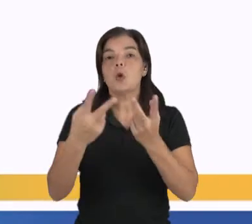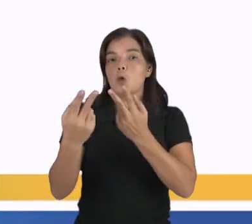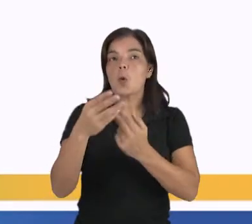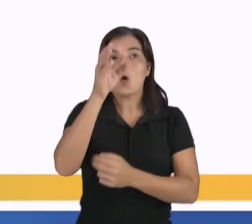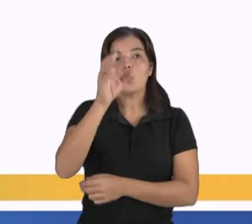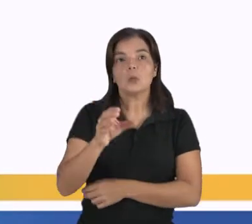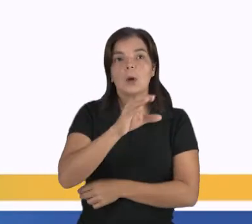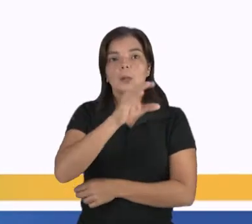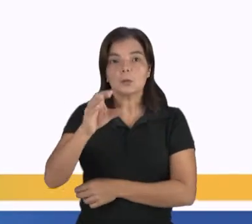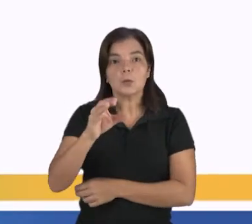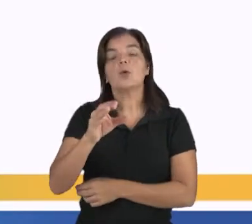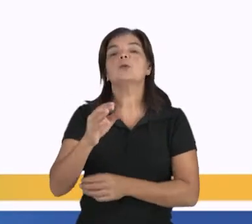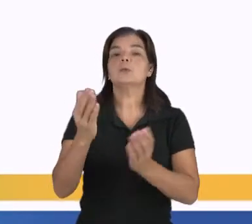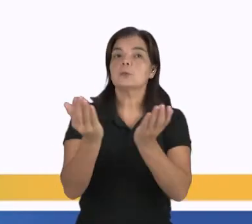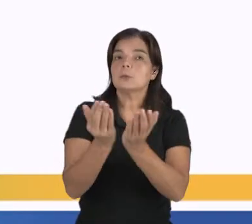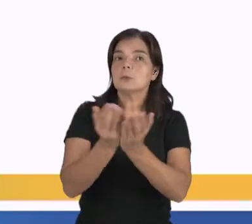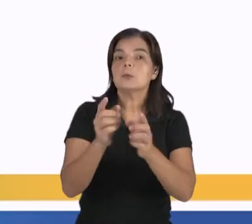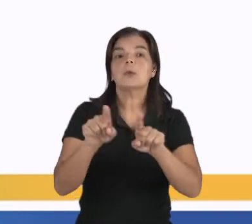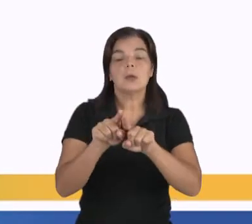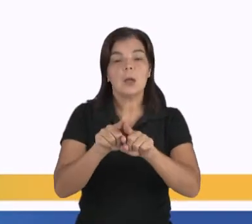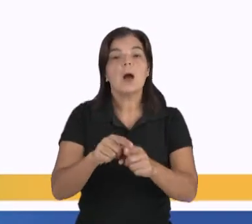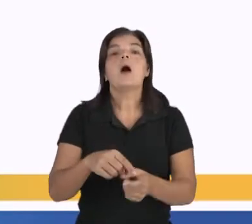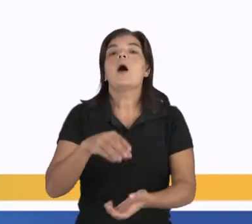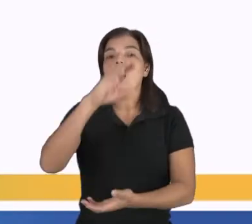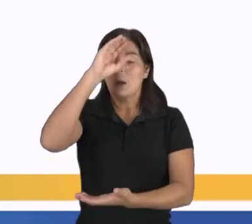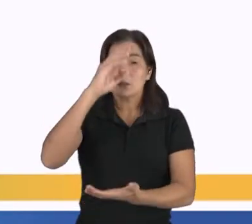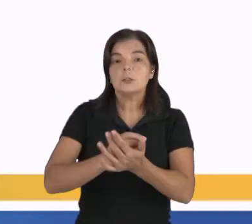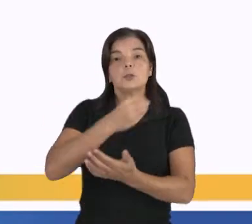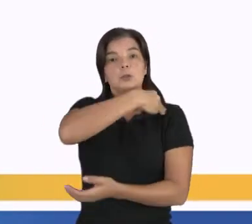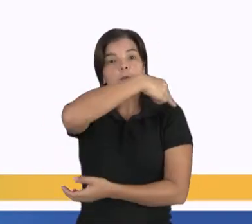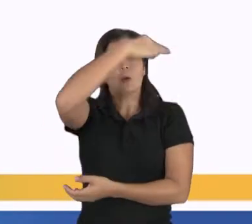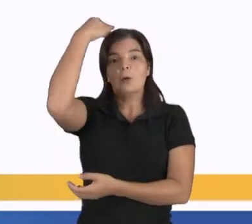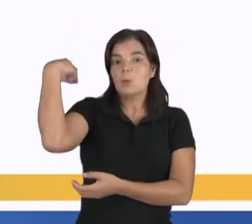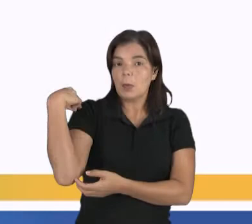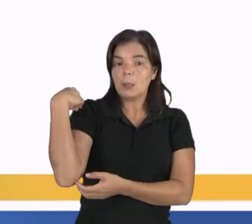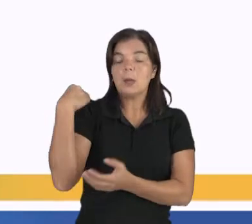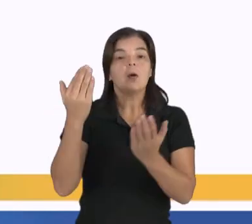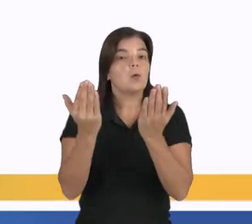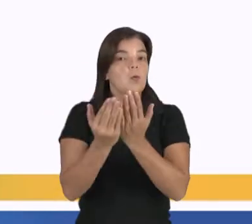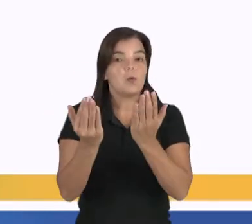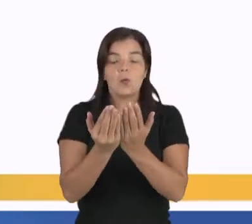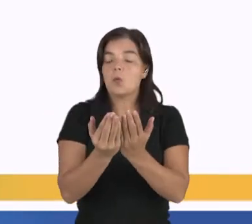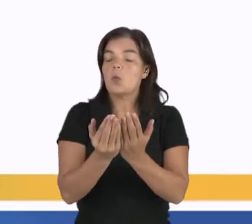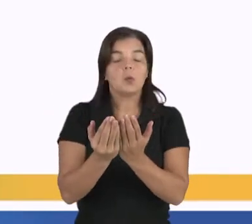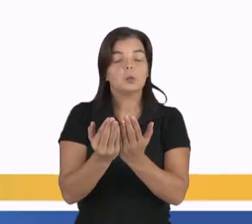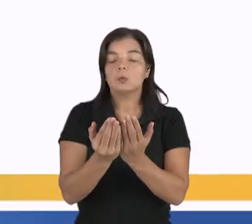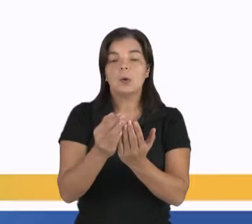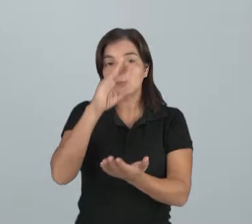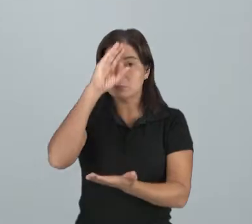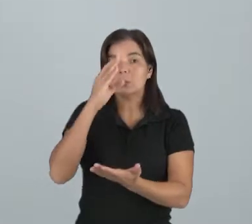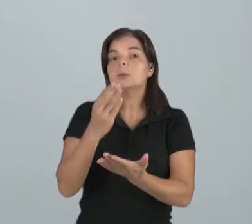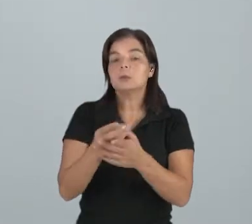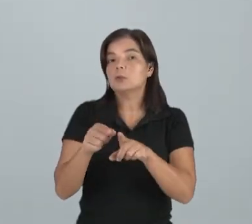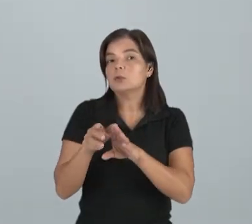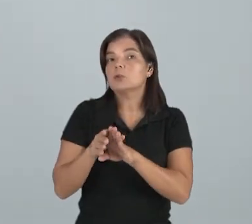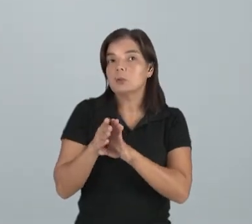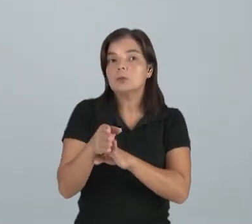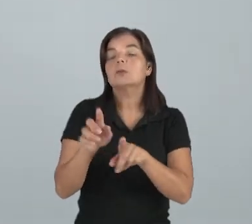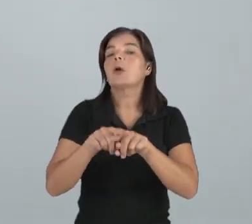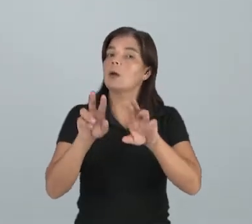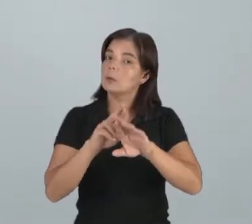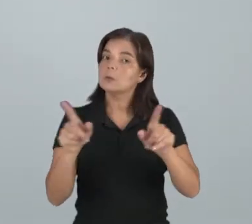e os protestantes acreditam em Maria. Já os protestantes não acham que Maria é uma mediadora. Aí